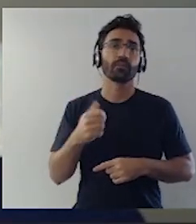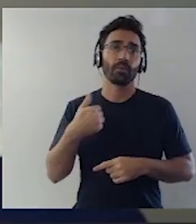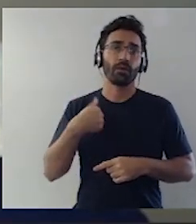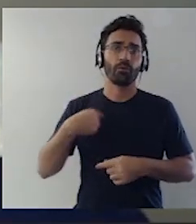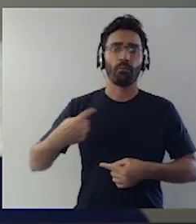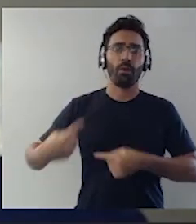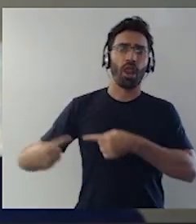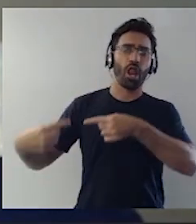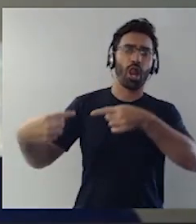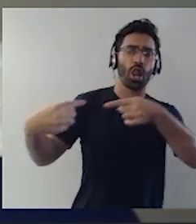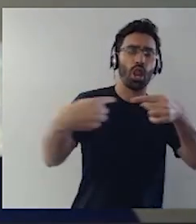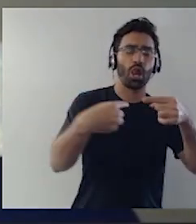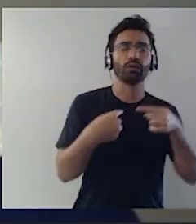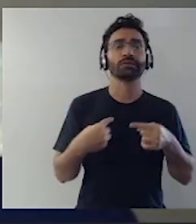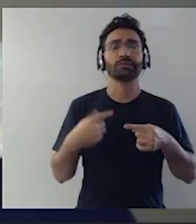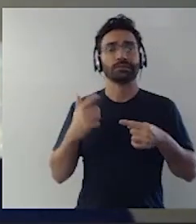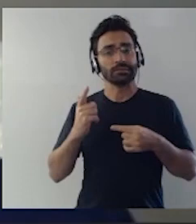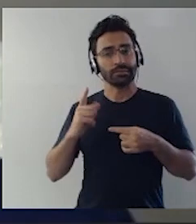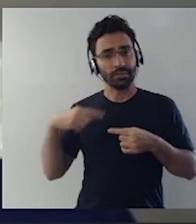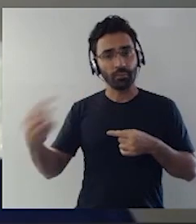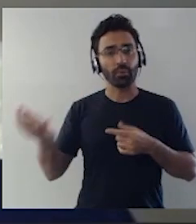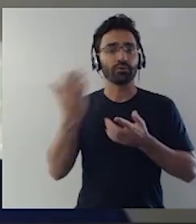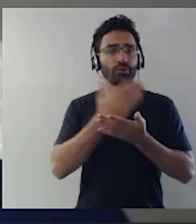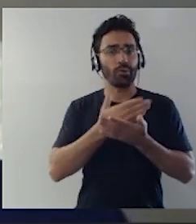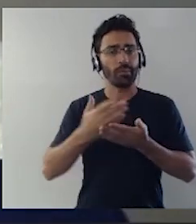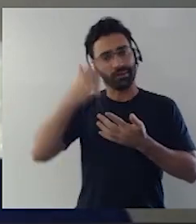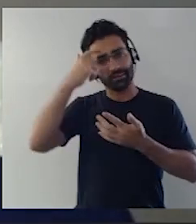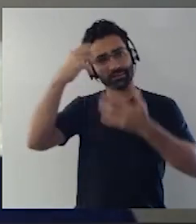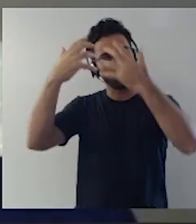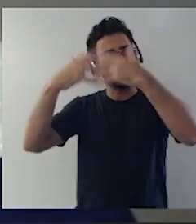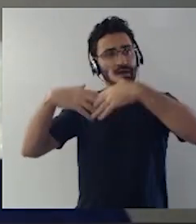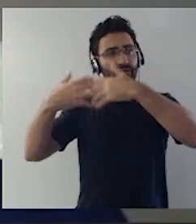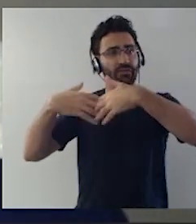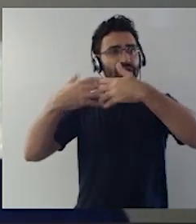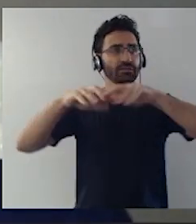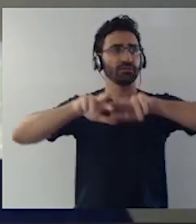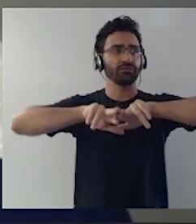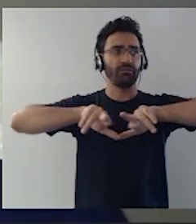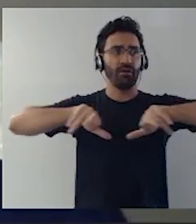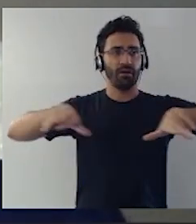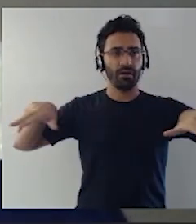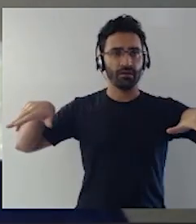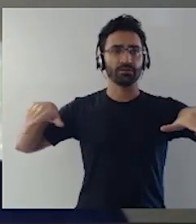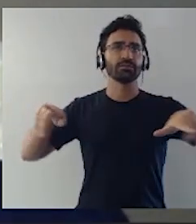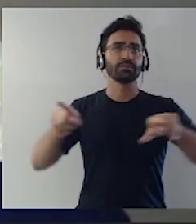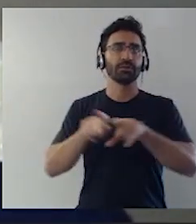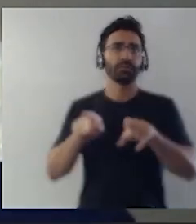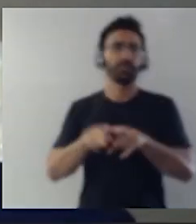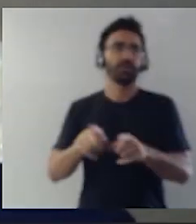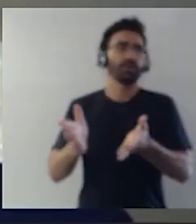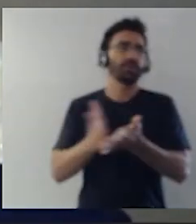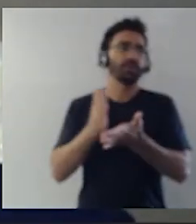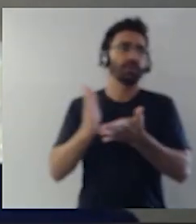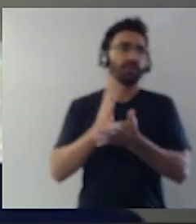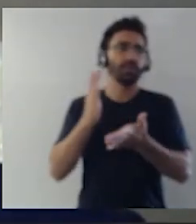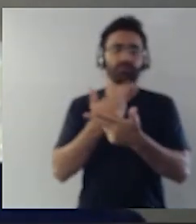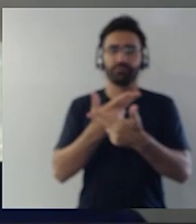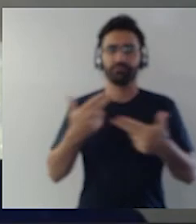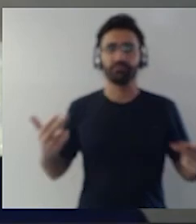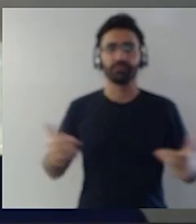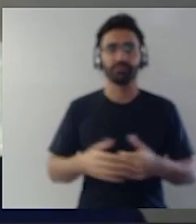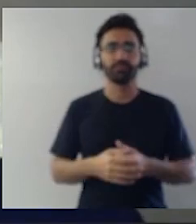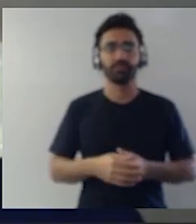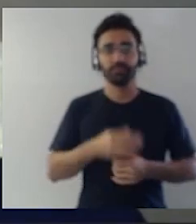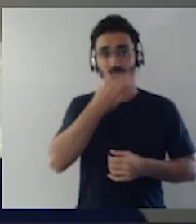Humberto Ávila, gerou uma série de outras reflexões, uma série de outros artigos e livros publicados a esse respeito,